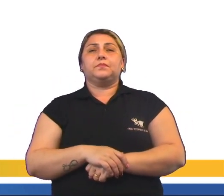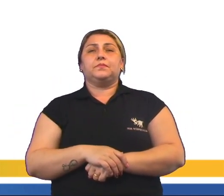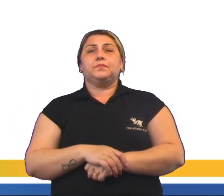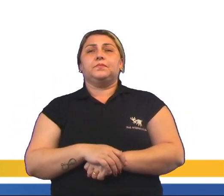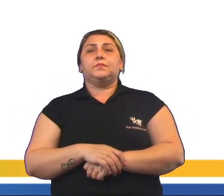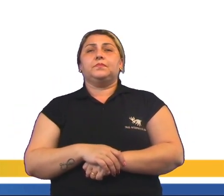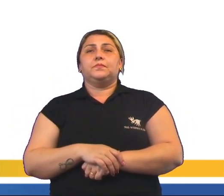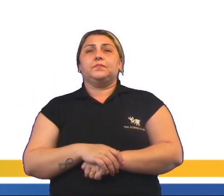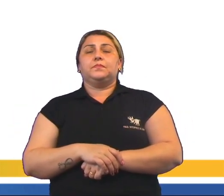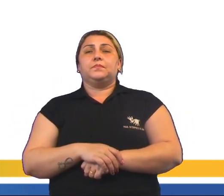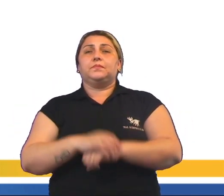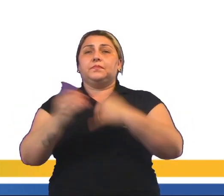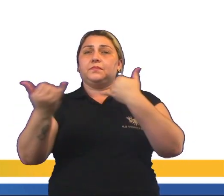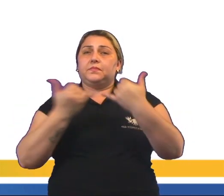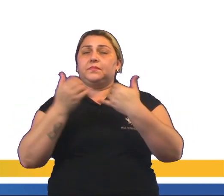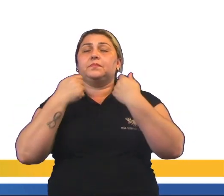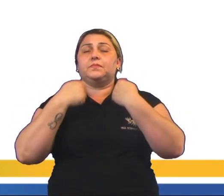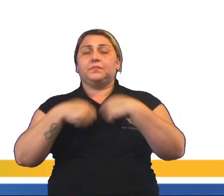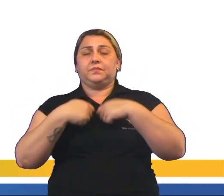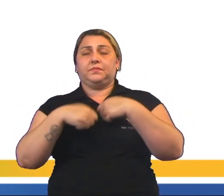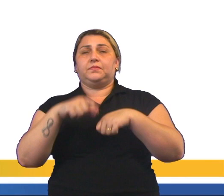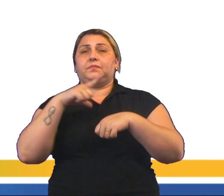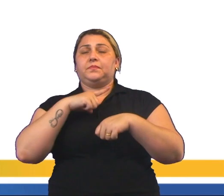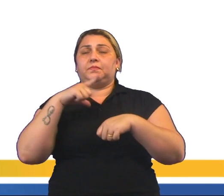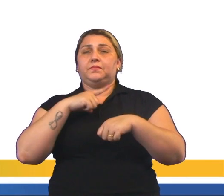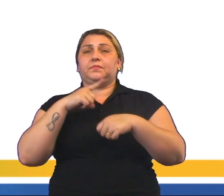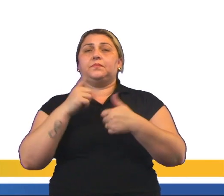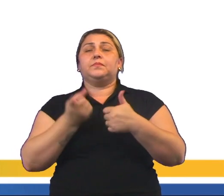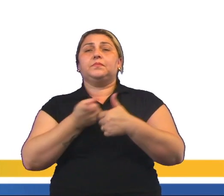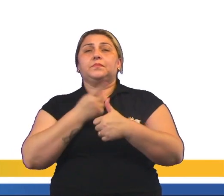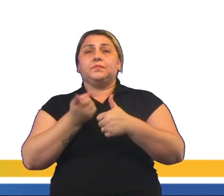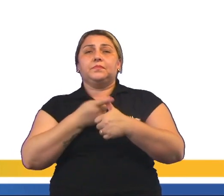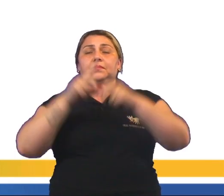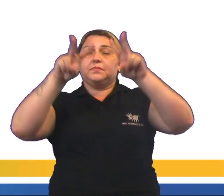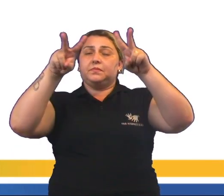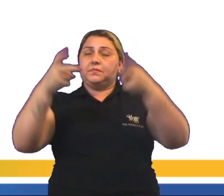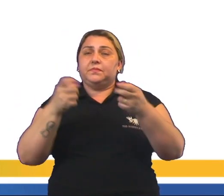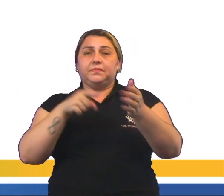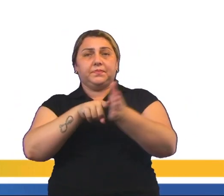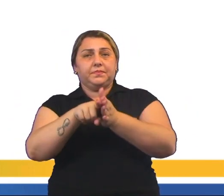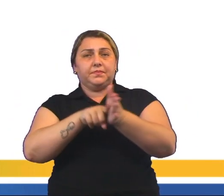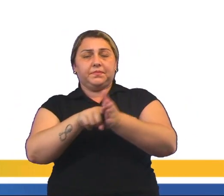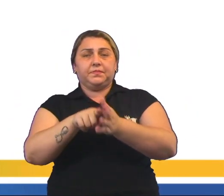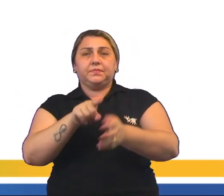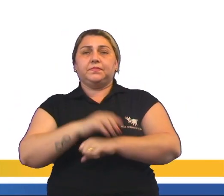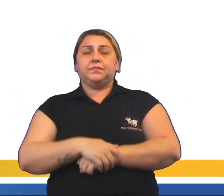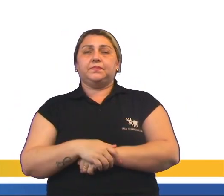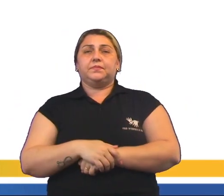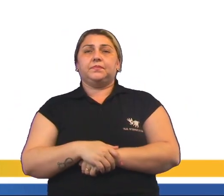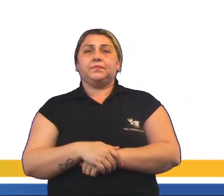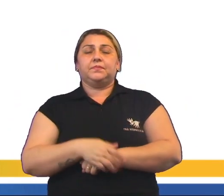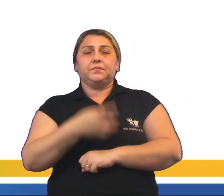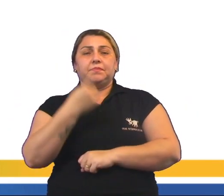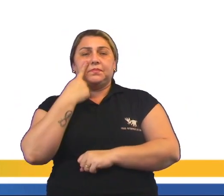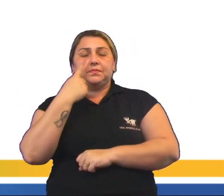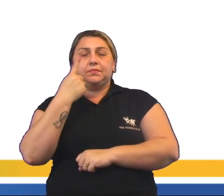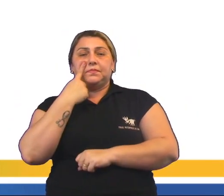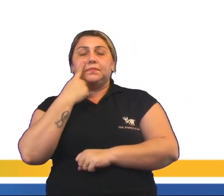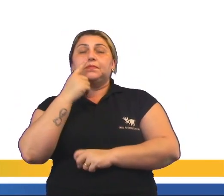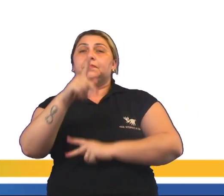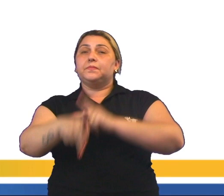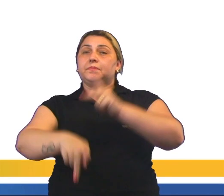Obviamente, esse dado deve estar envolvido com temas da pesquisa. Ou seja, vejamos aí